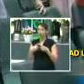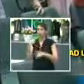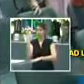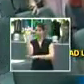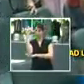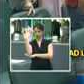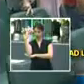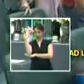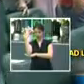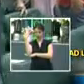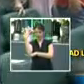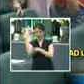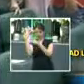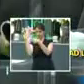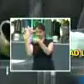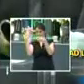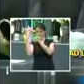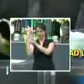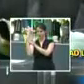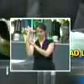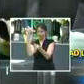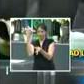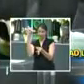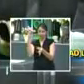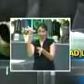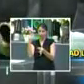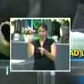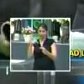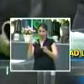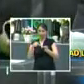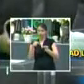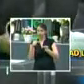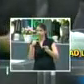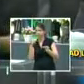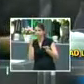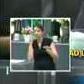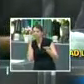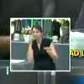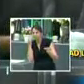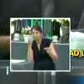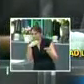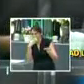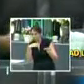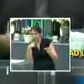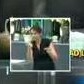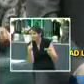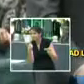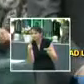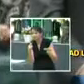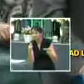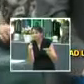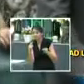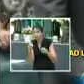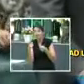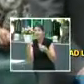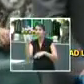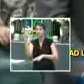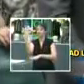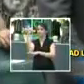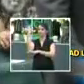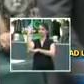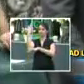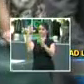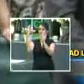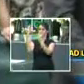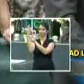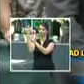fruto, se não estiver na videira. Tampouco vós podeis produzir fruto, se não permaneceres